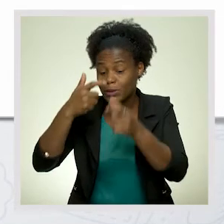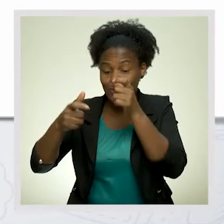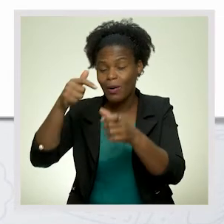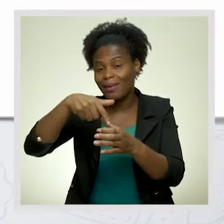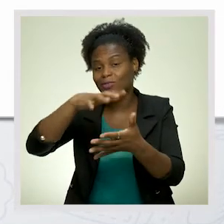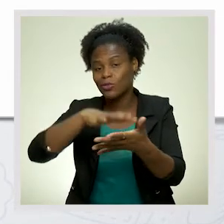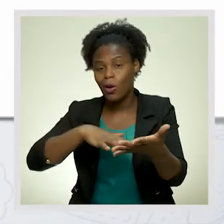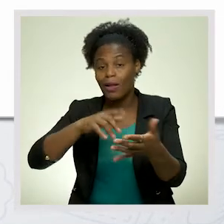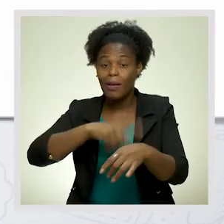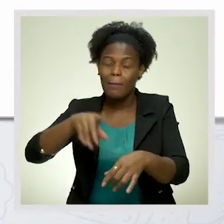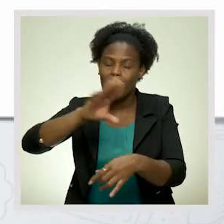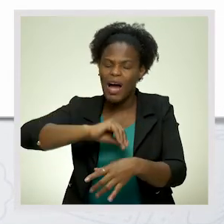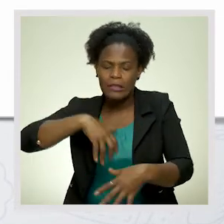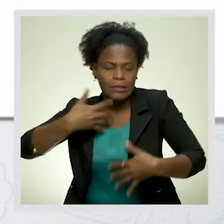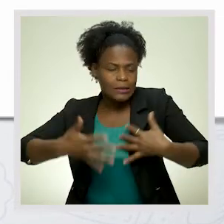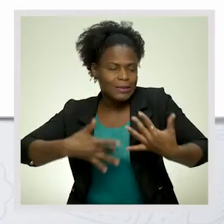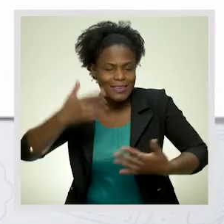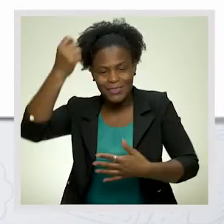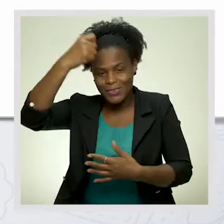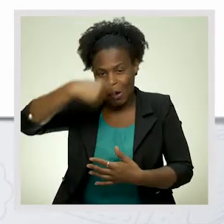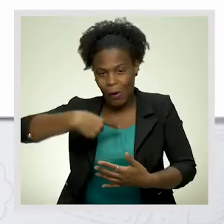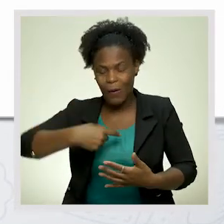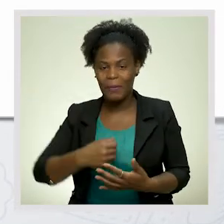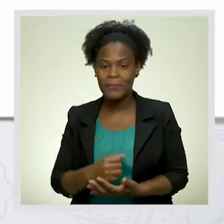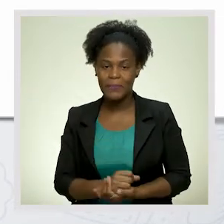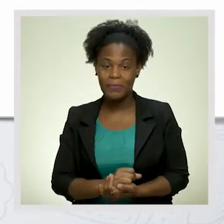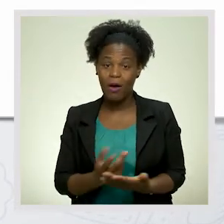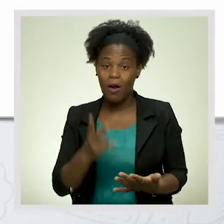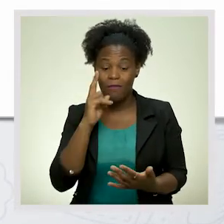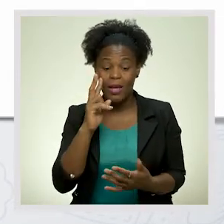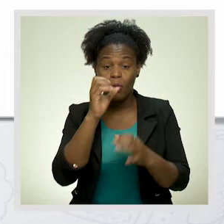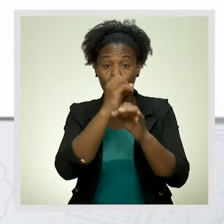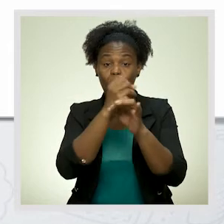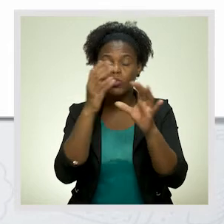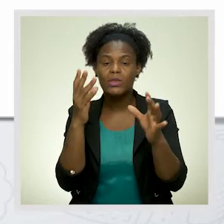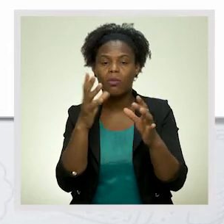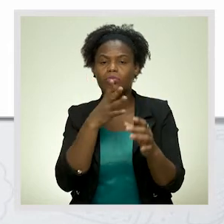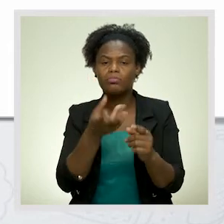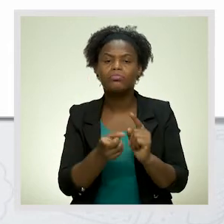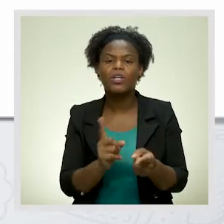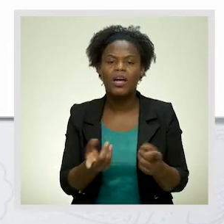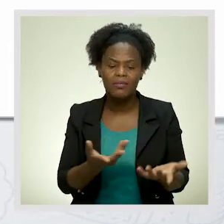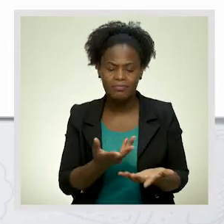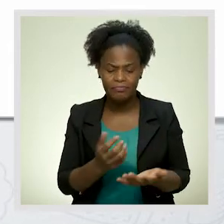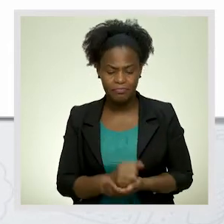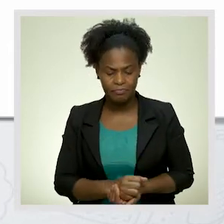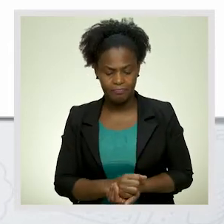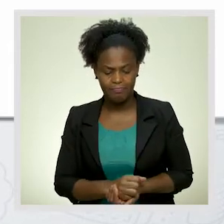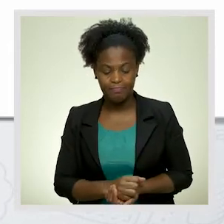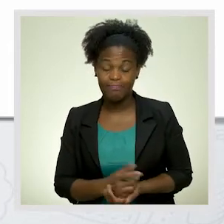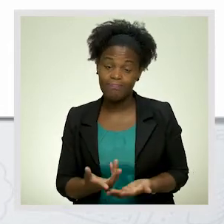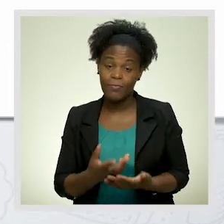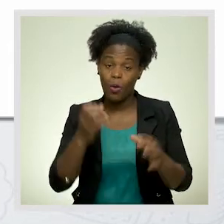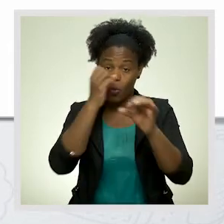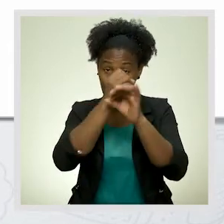da história. E vamos ver a parte da conclusão. O que é que nos diz a conclusão? Desfecho final